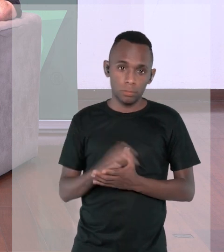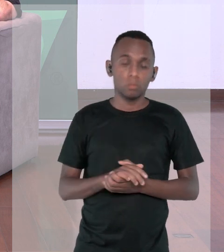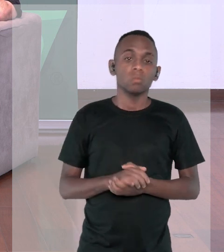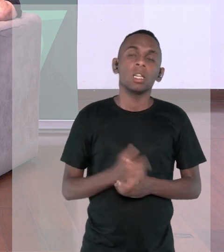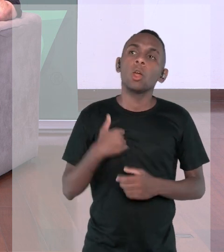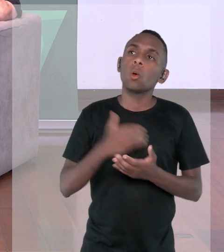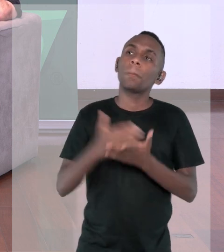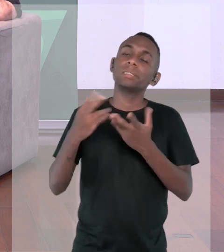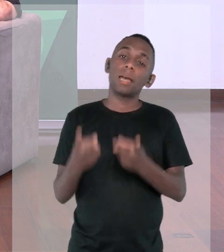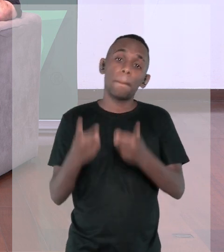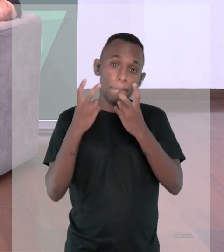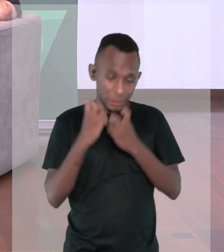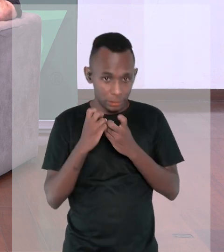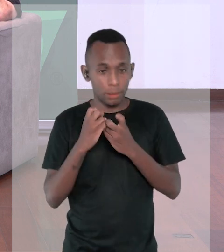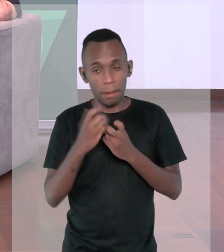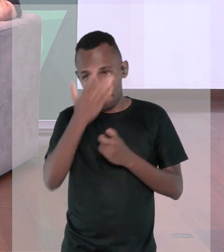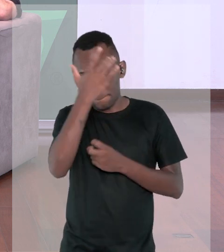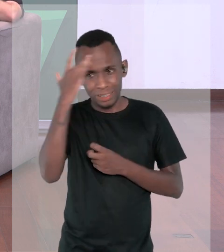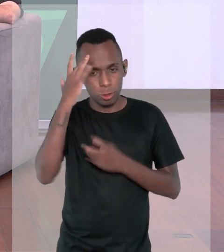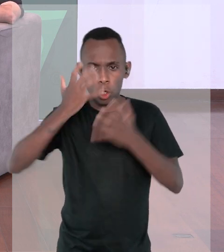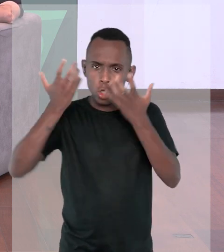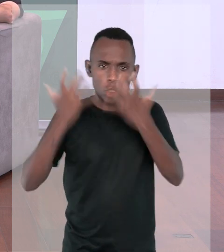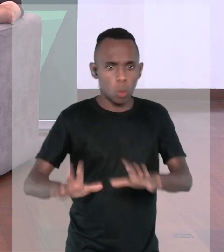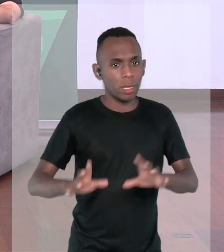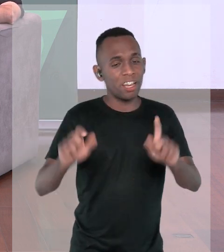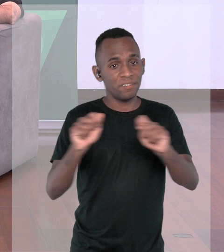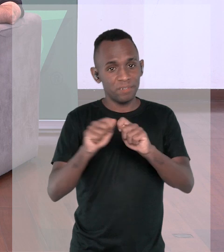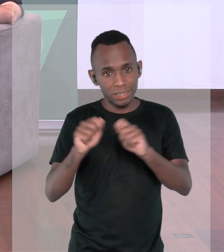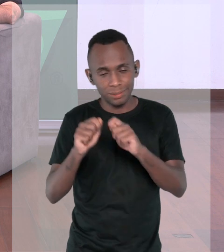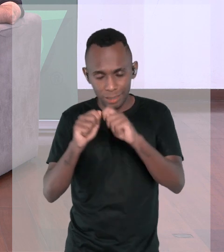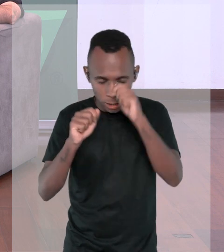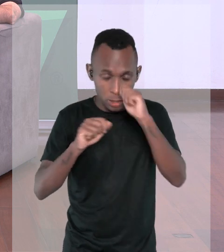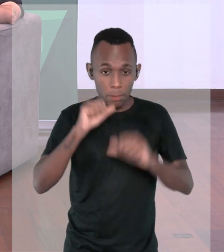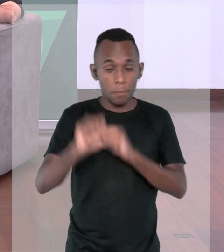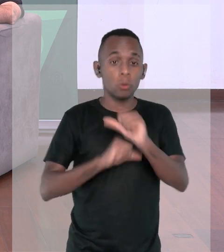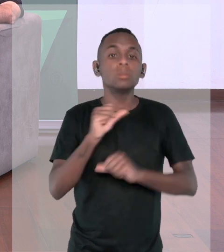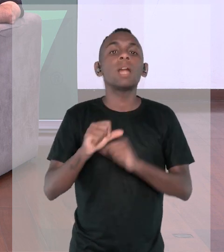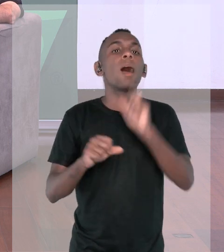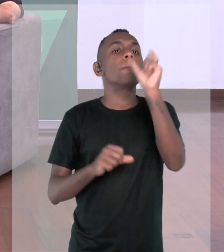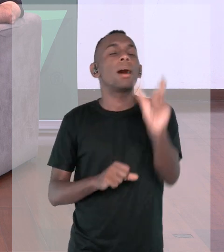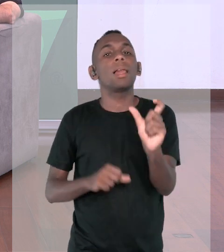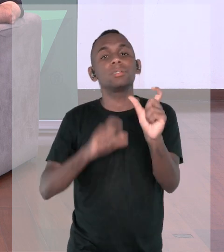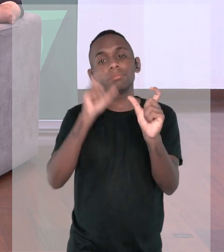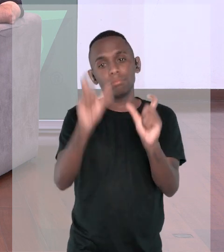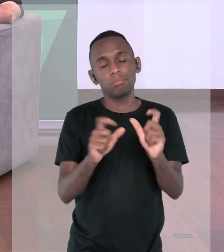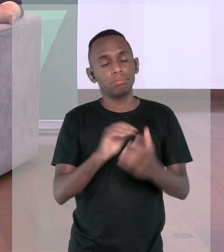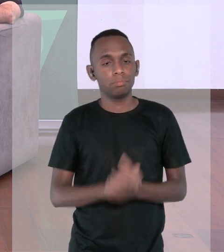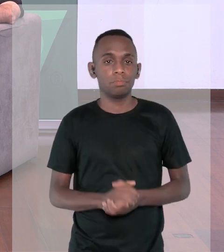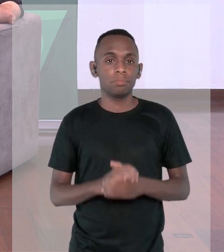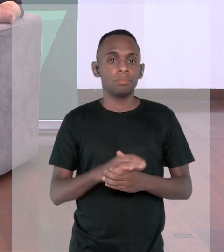comecei a perceber que, quando a pessoa não quer sair do seu lugar, ele usa as seguintes palavras: compliance,